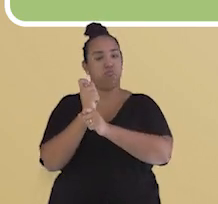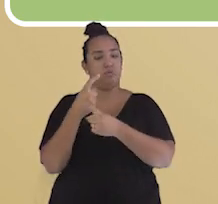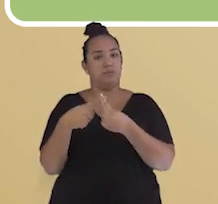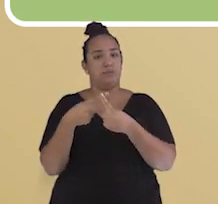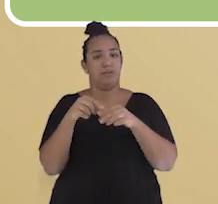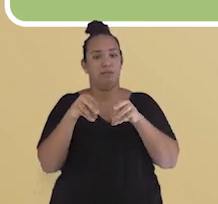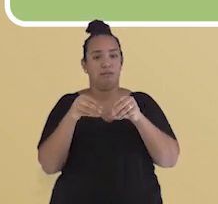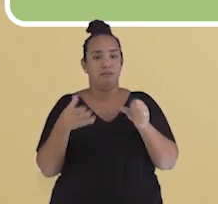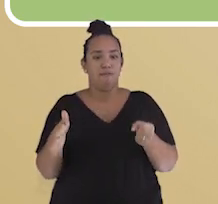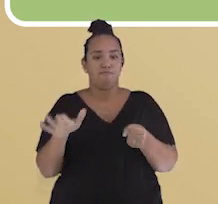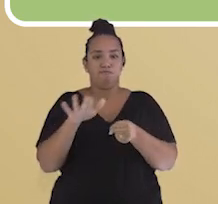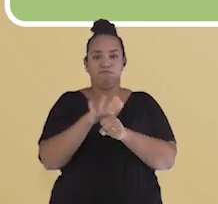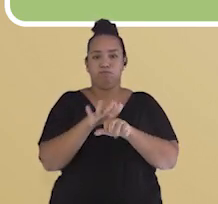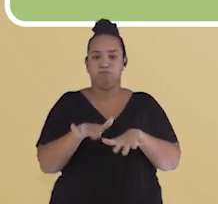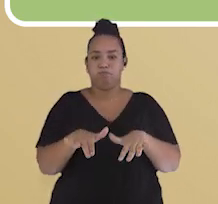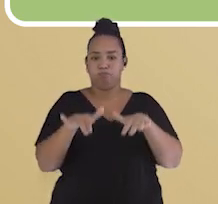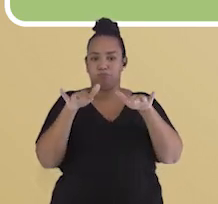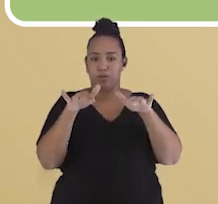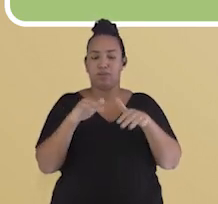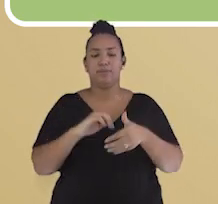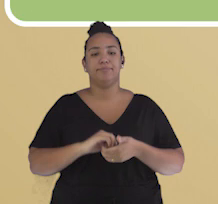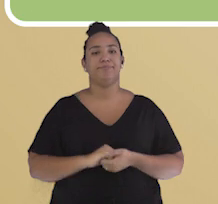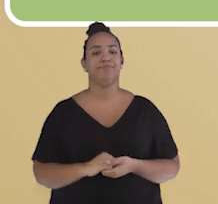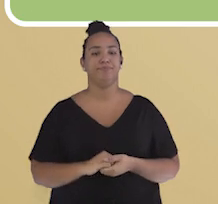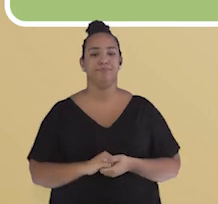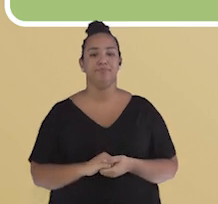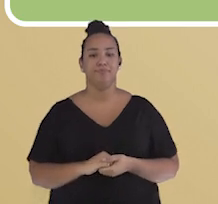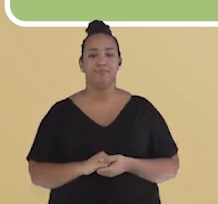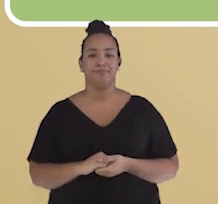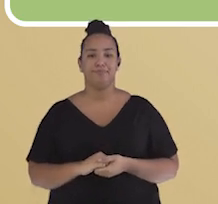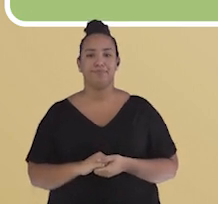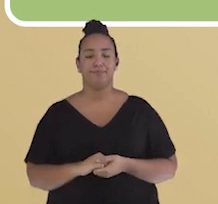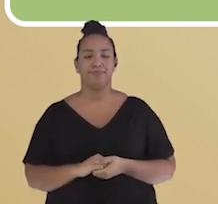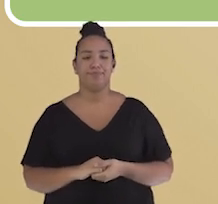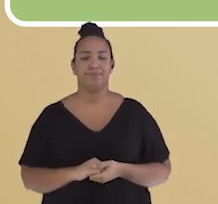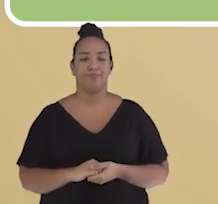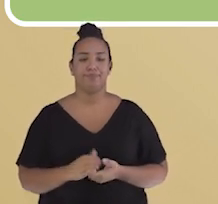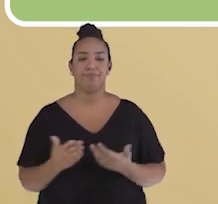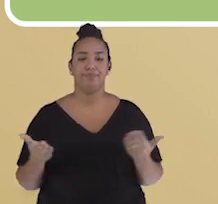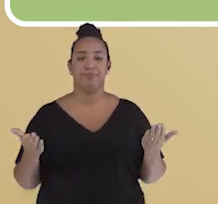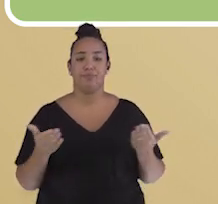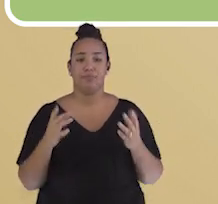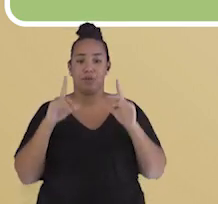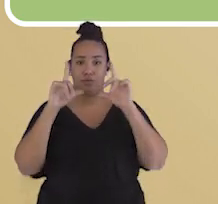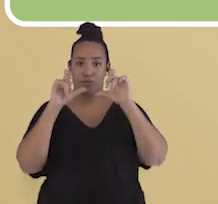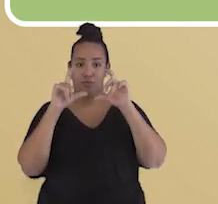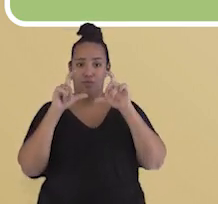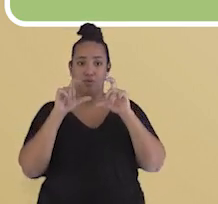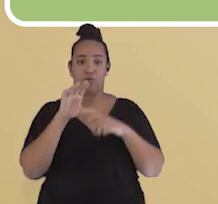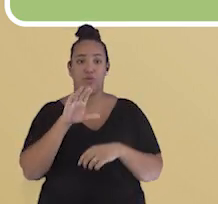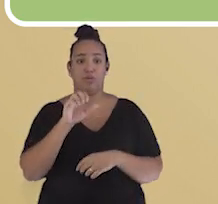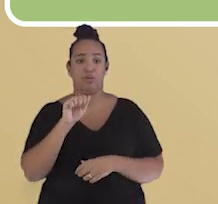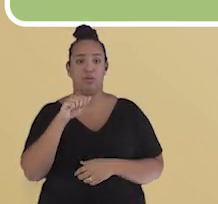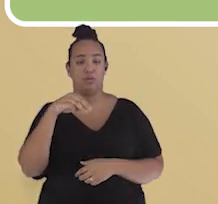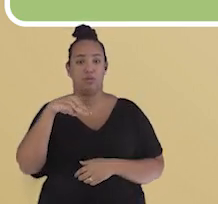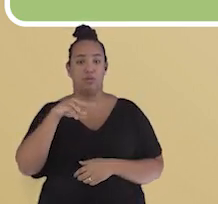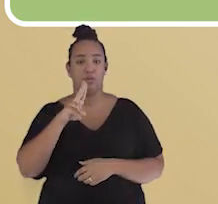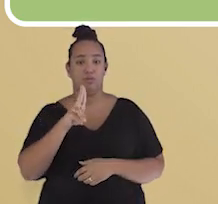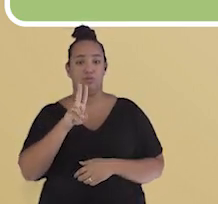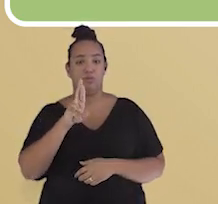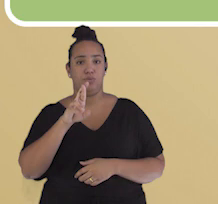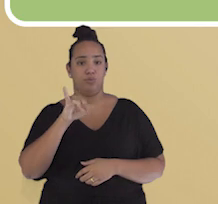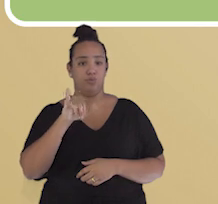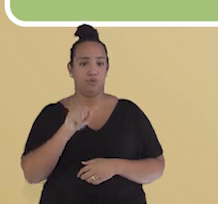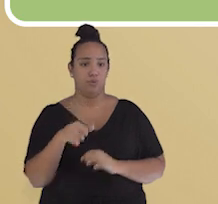de Camburi, também Espírito Santo. Podemos observar que existe a avenida com grande circulação de